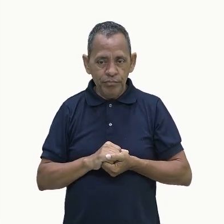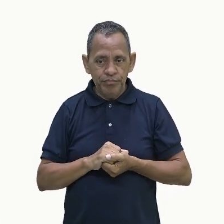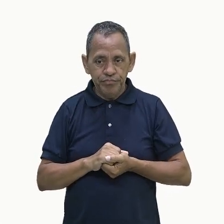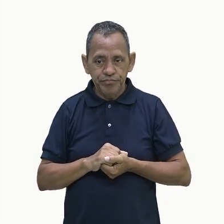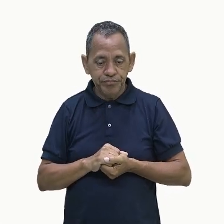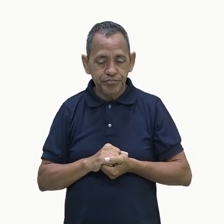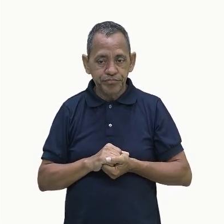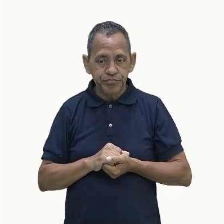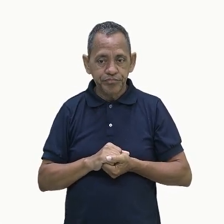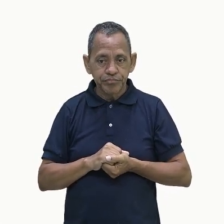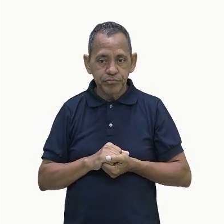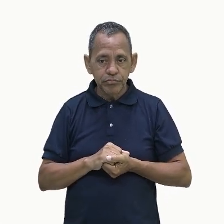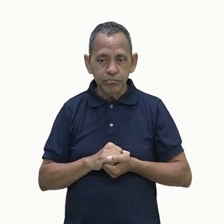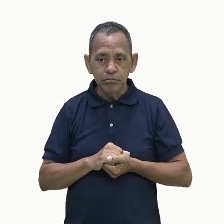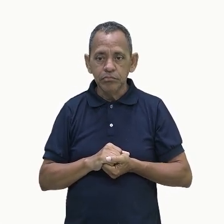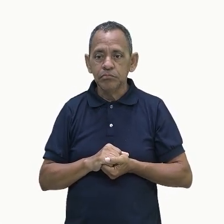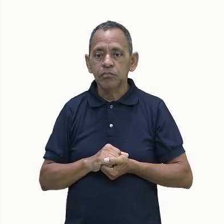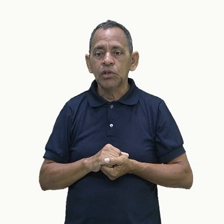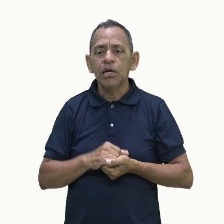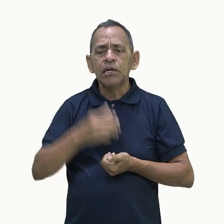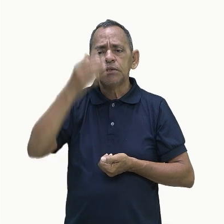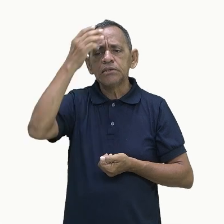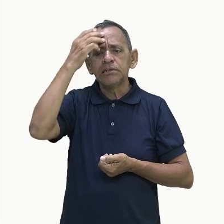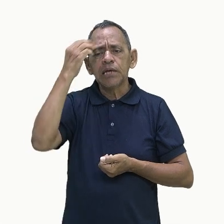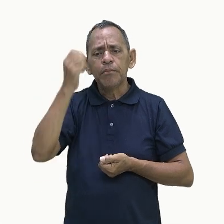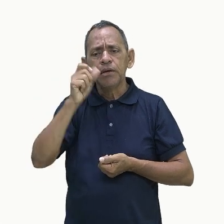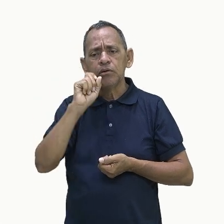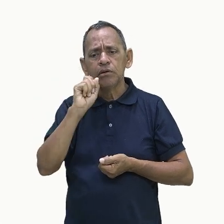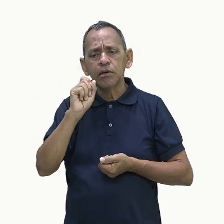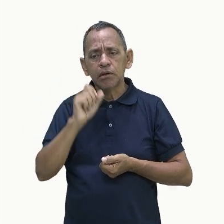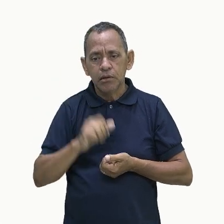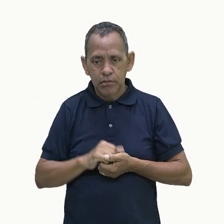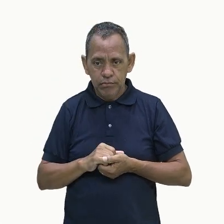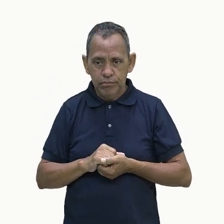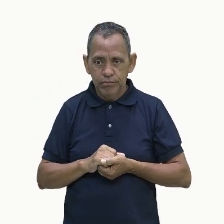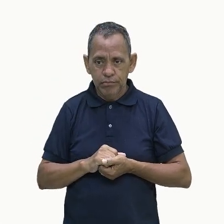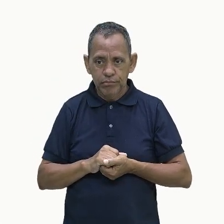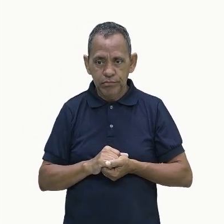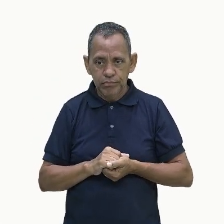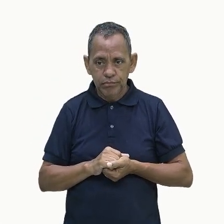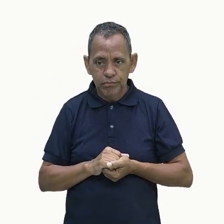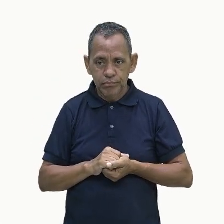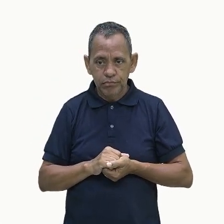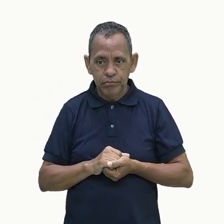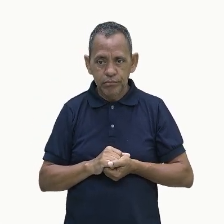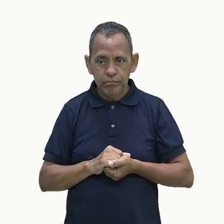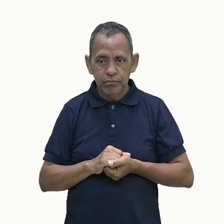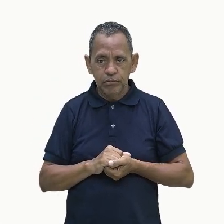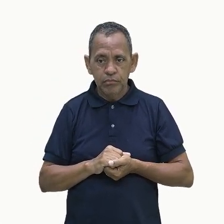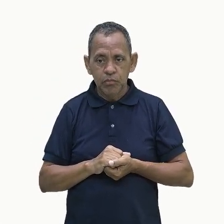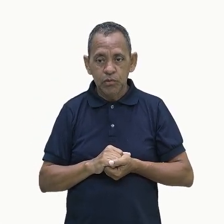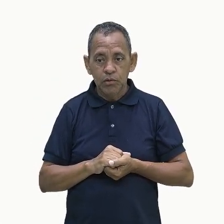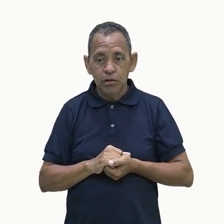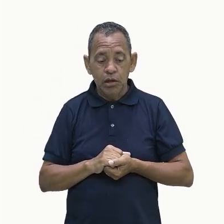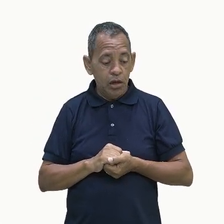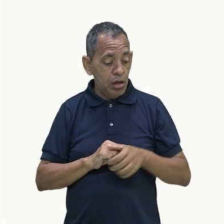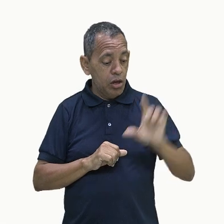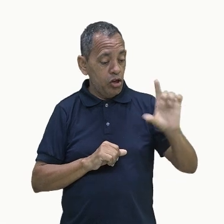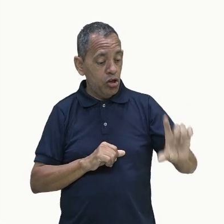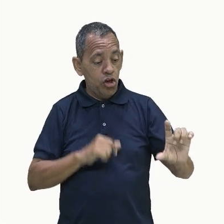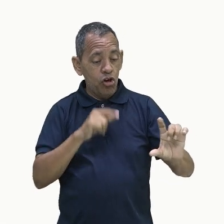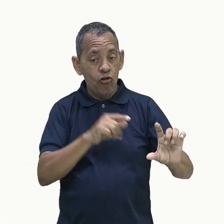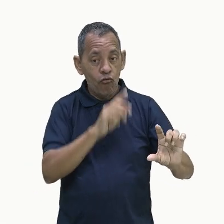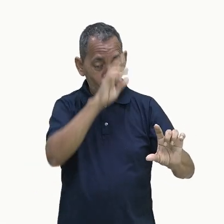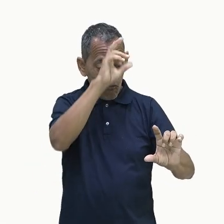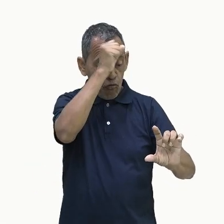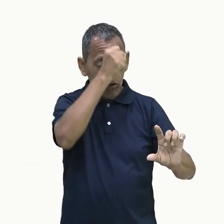escrever os dados. O que ele quer saber? Ele quer saber a força